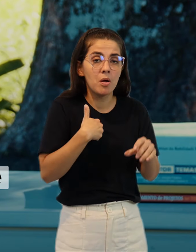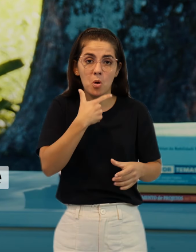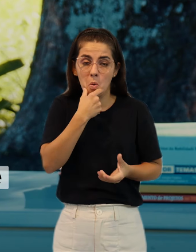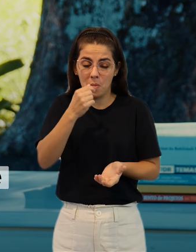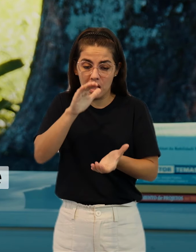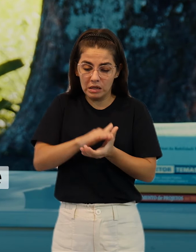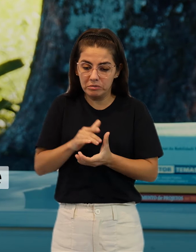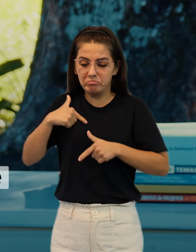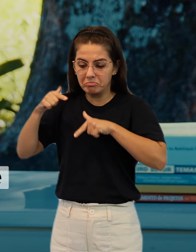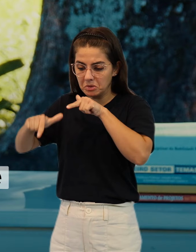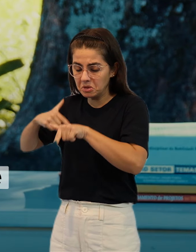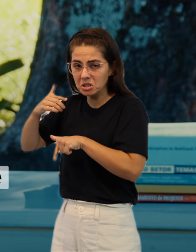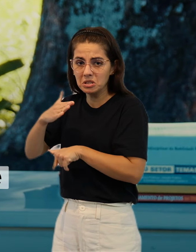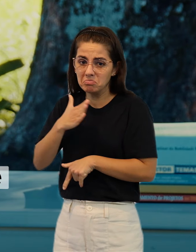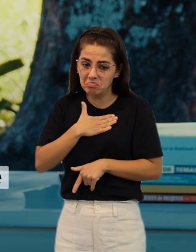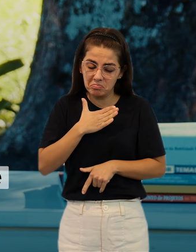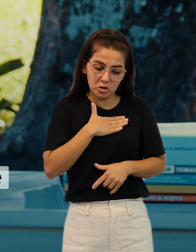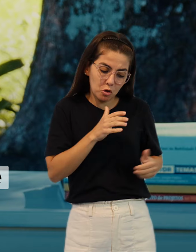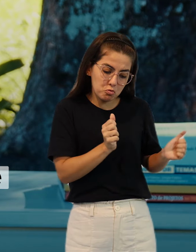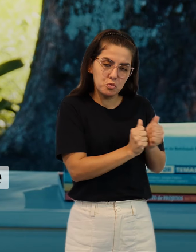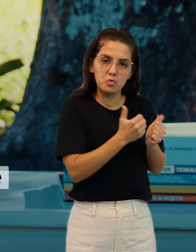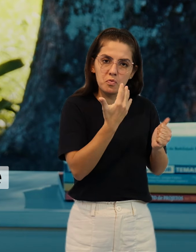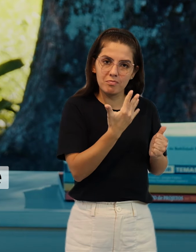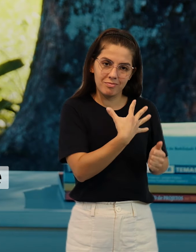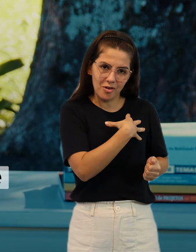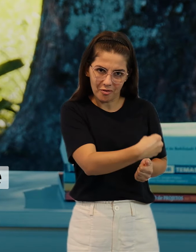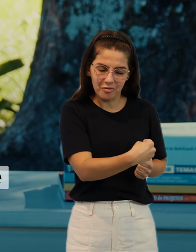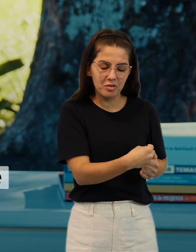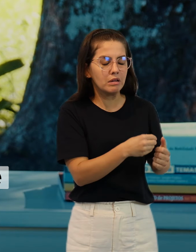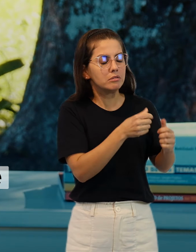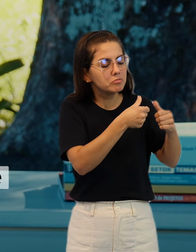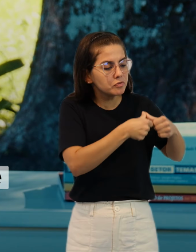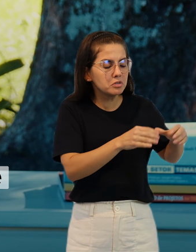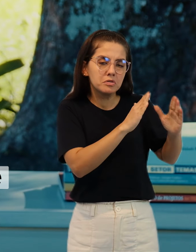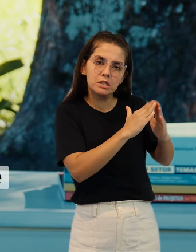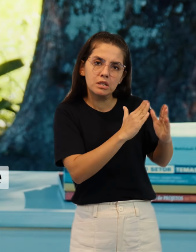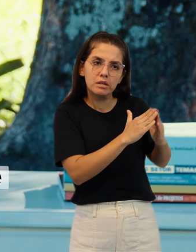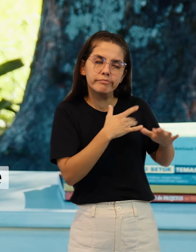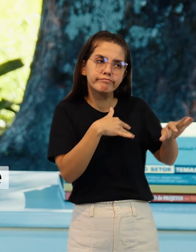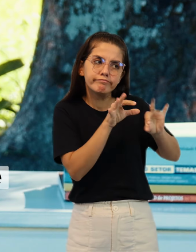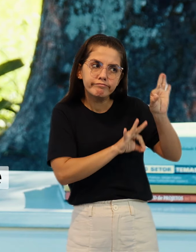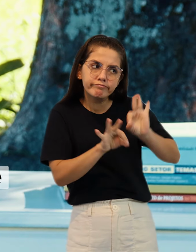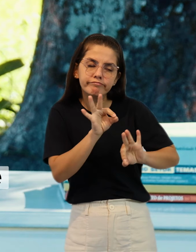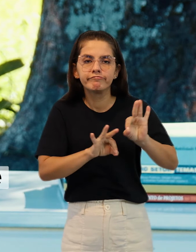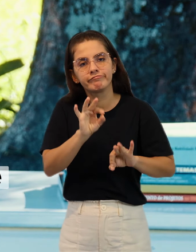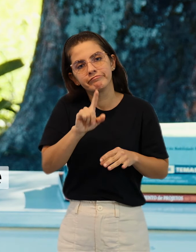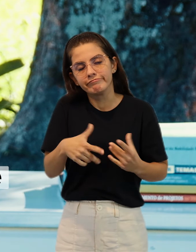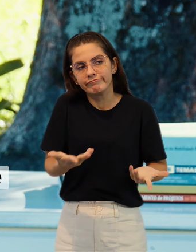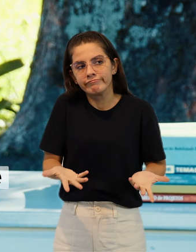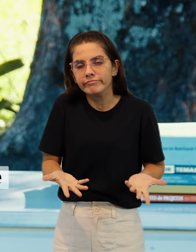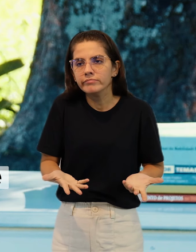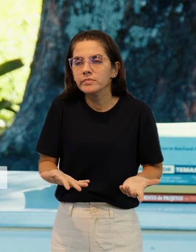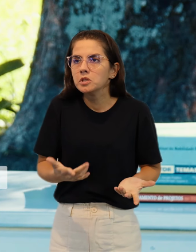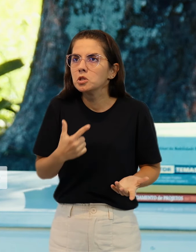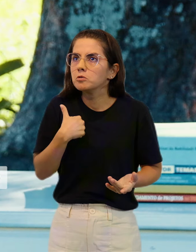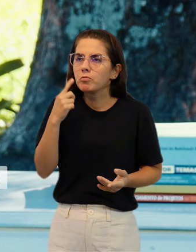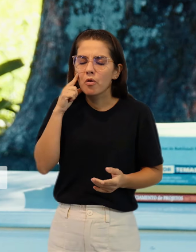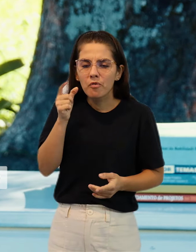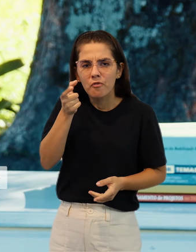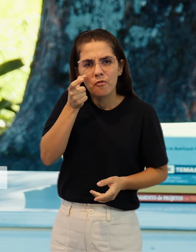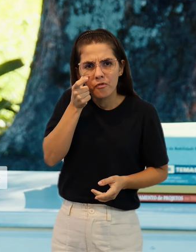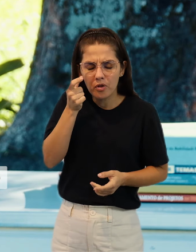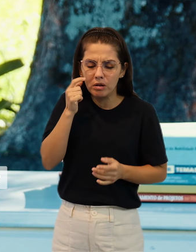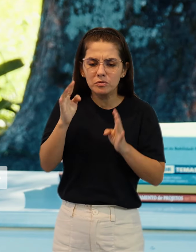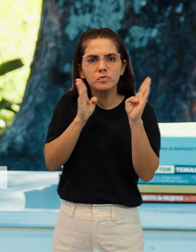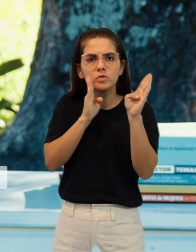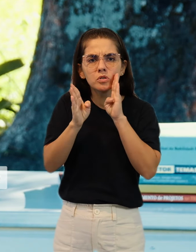marido lá começou a trabalhar e ficava eu em casa e as minhas filhas até se organizar, né? E aí